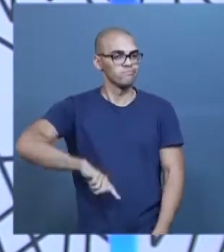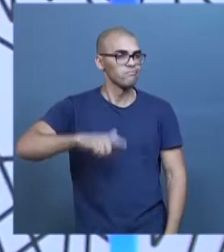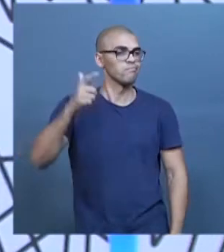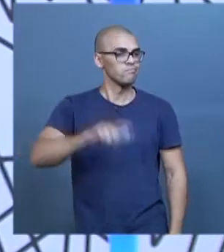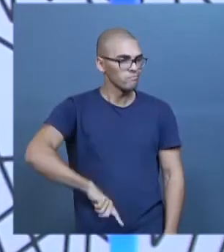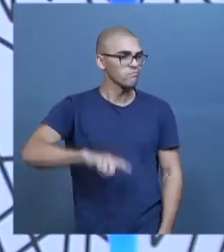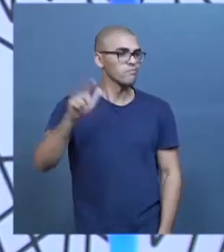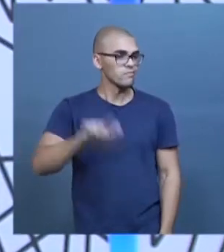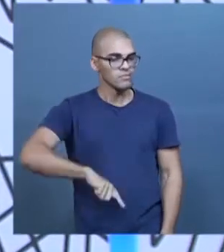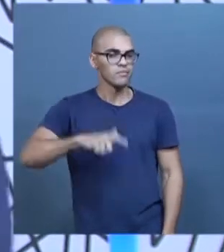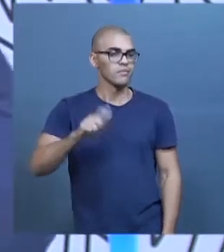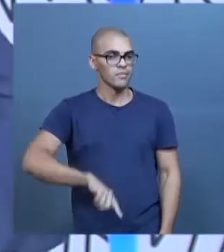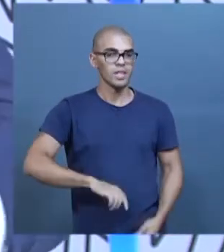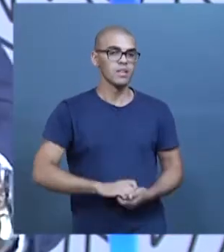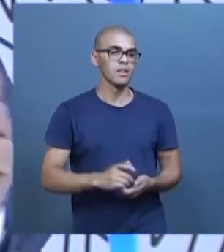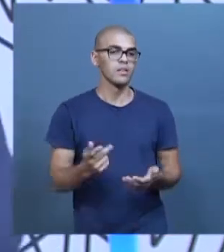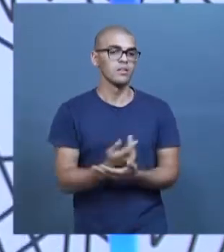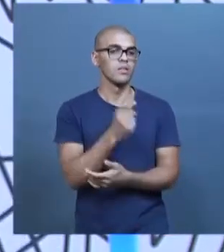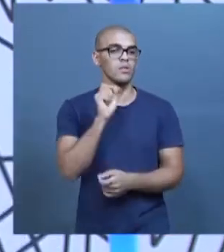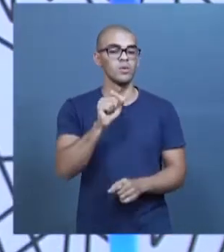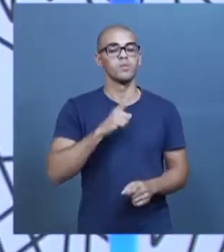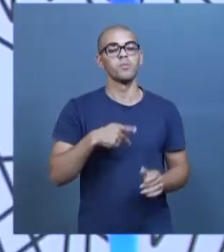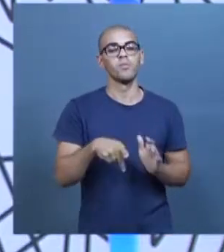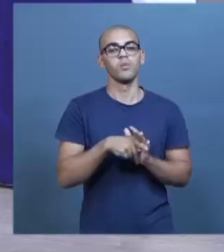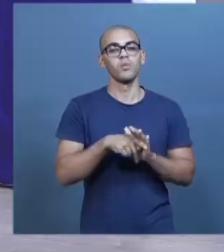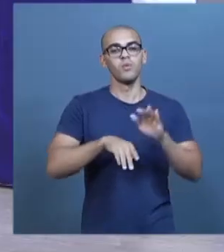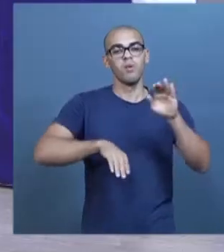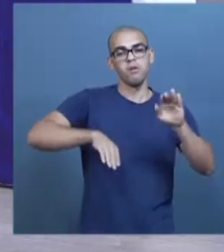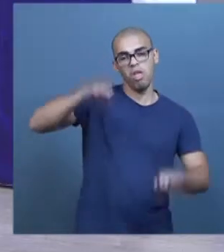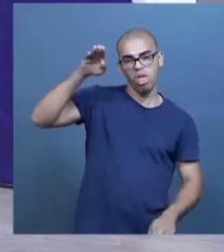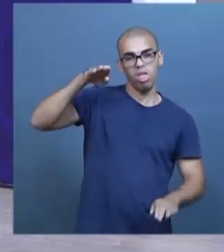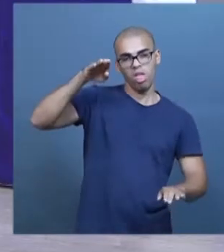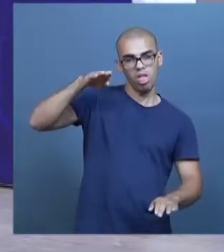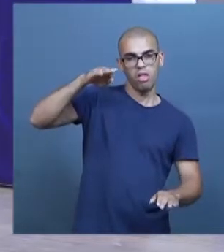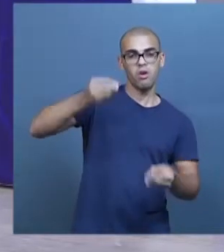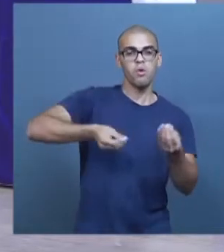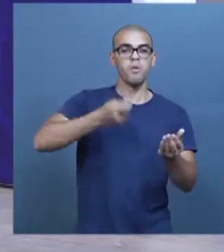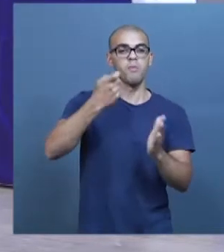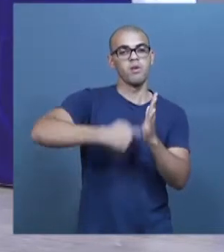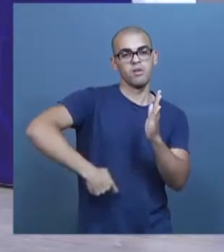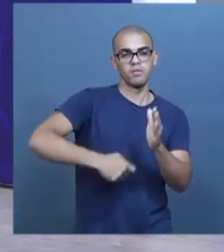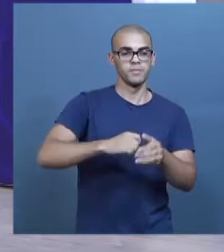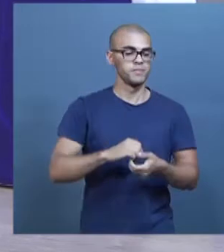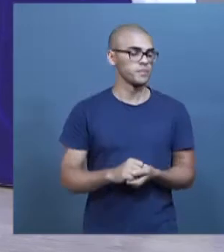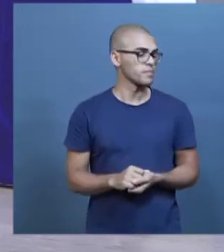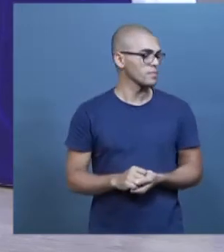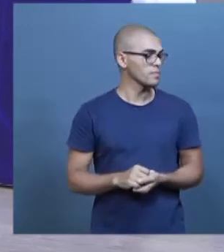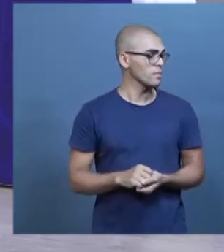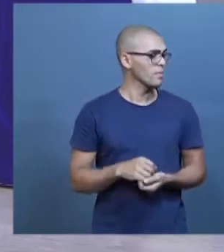fortalecendo a ideia dessa distorção, né? Da injustiça tributária. Rick, como que esses impostos são cobrados?